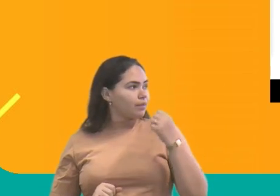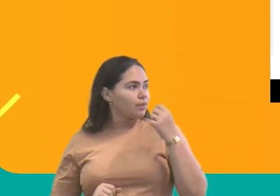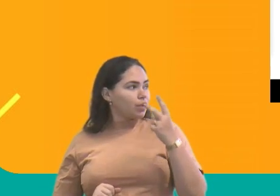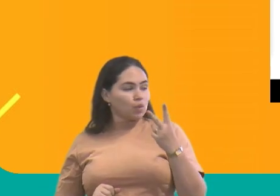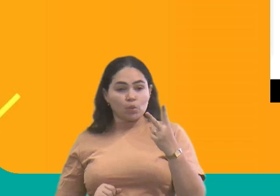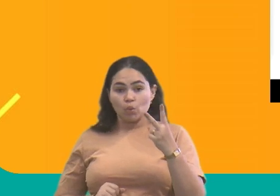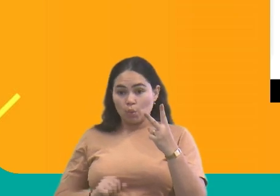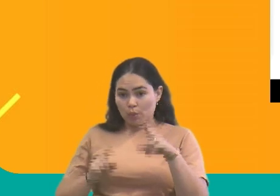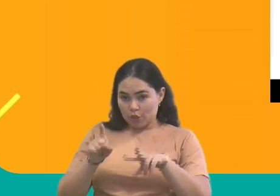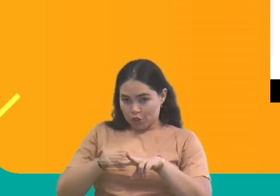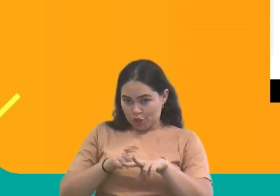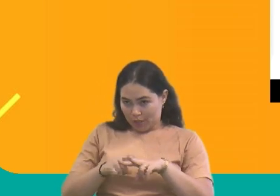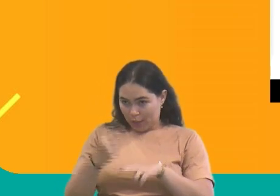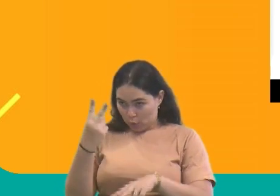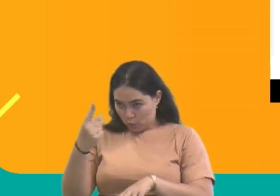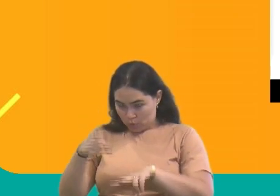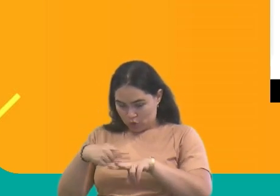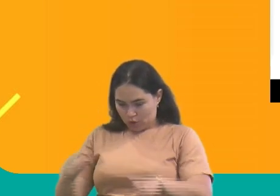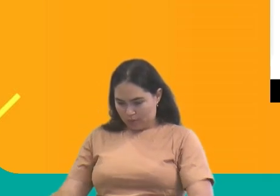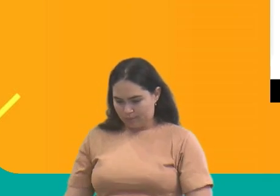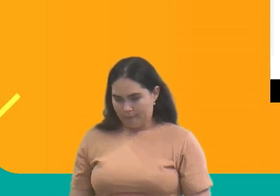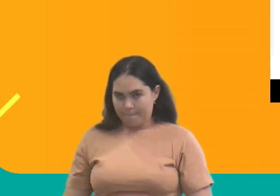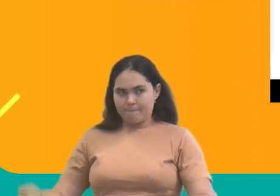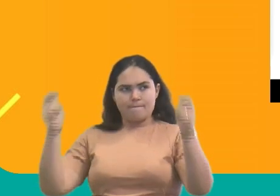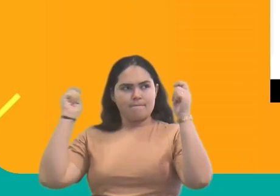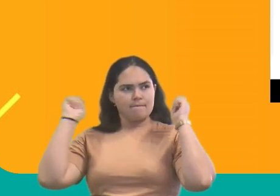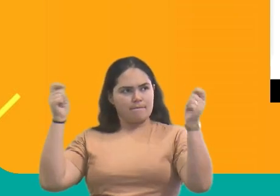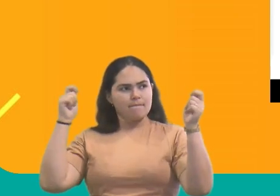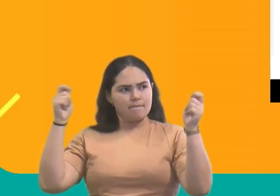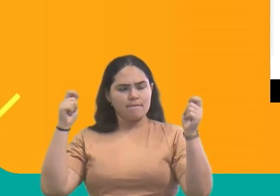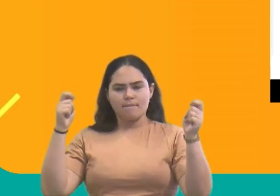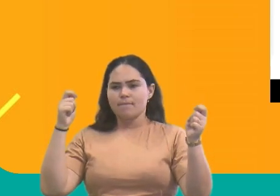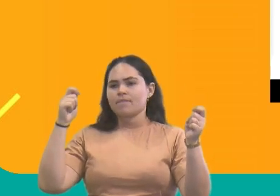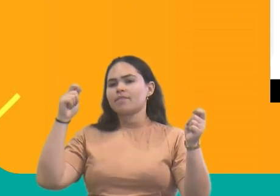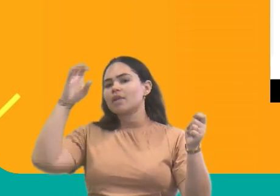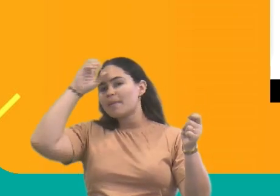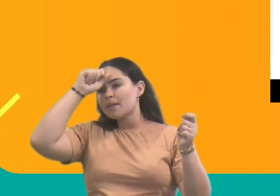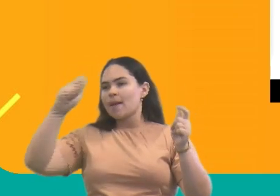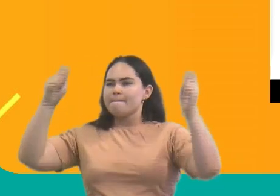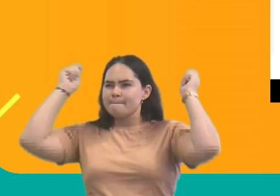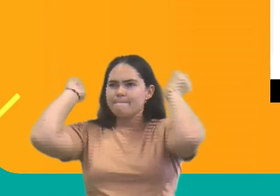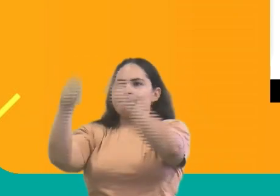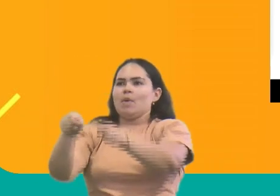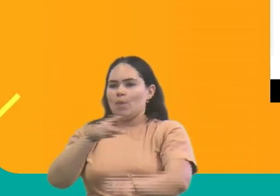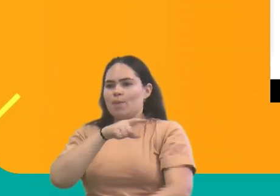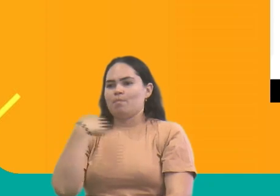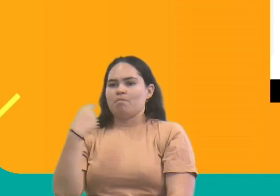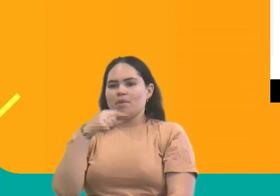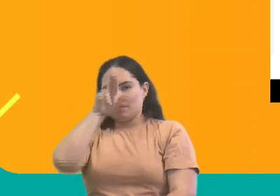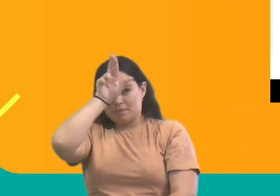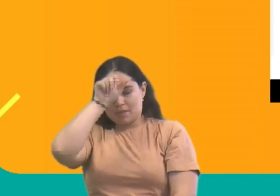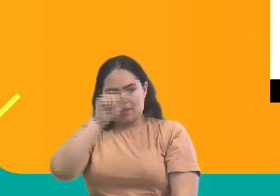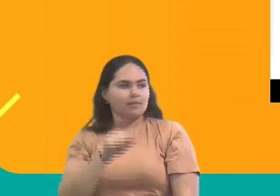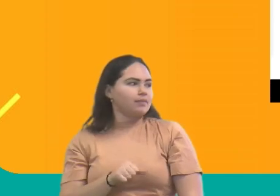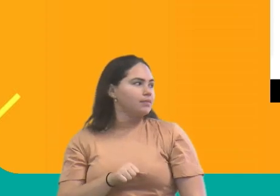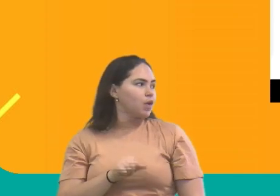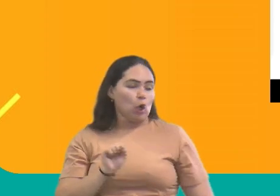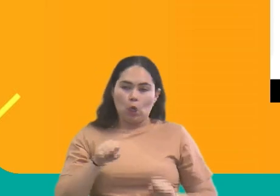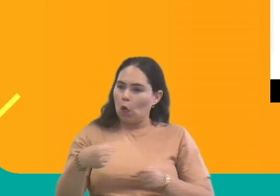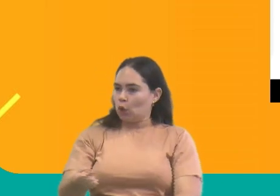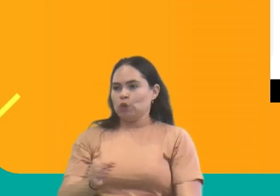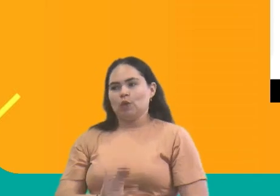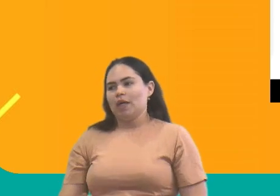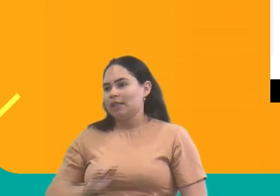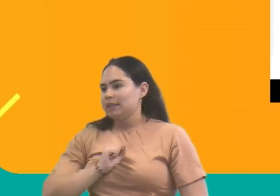eu explico o porquê das duas. Duas chinelas e aprender a matar a droga da barata. A fina força do ódio. A fina